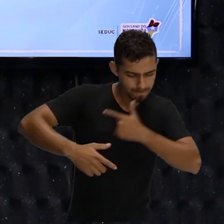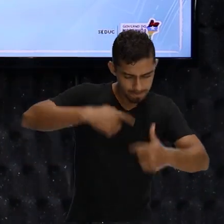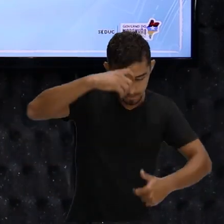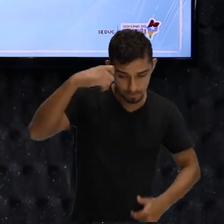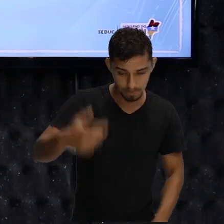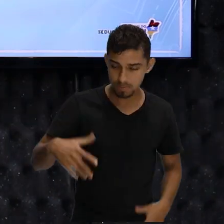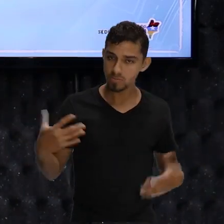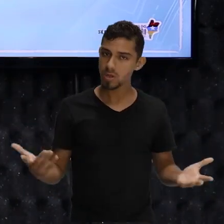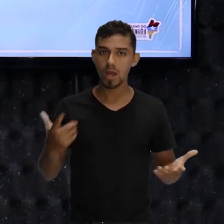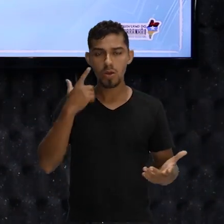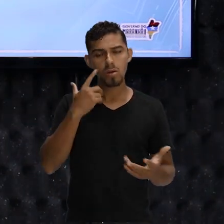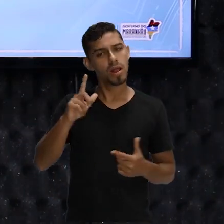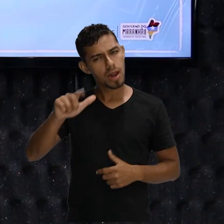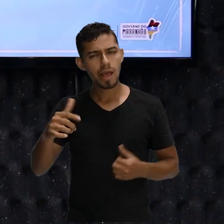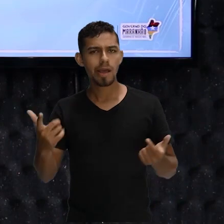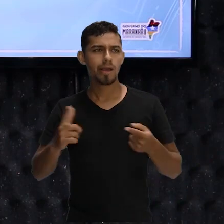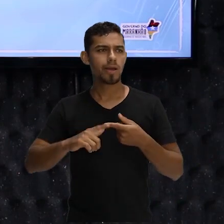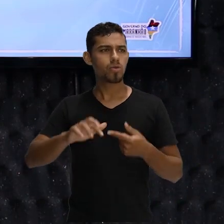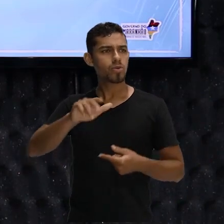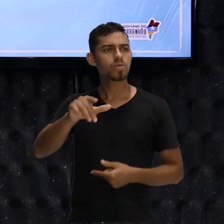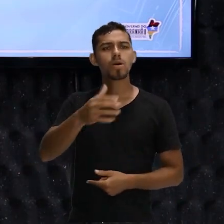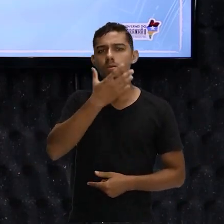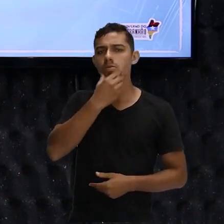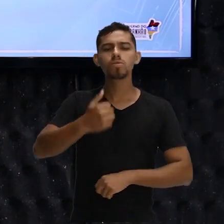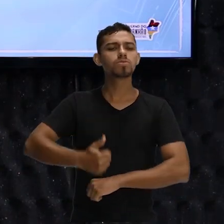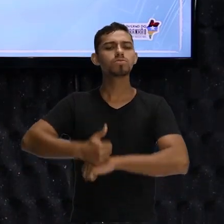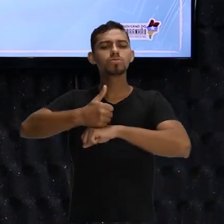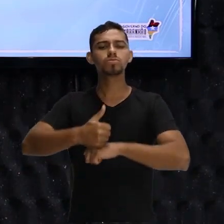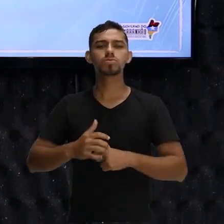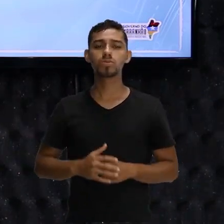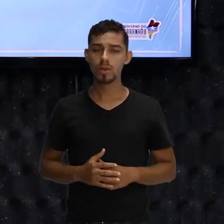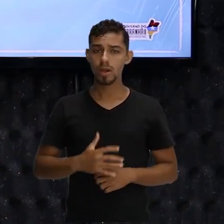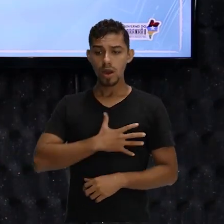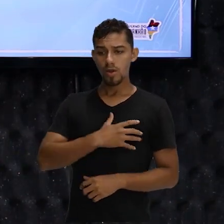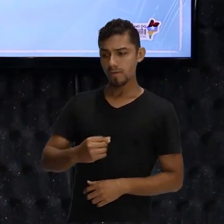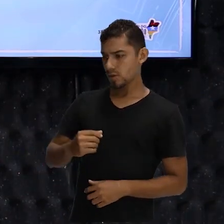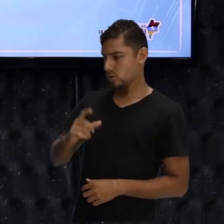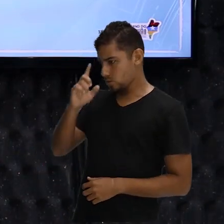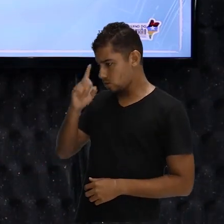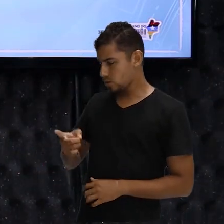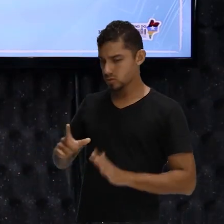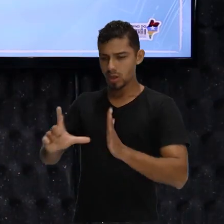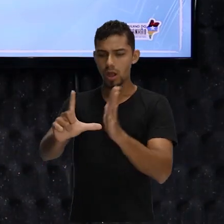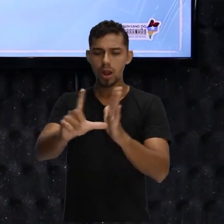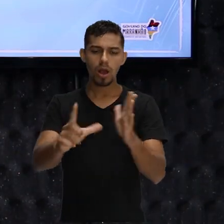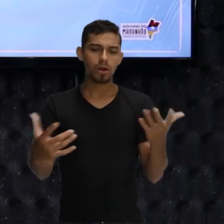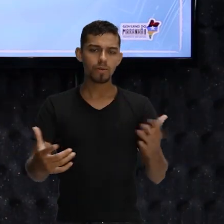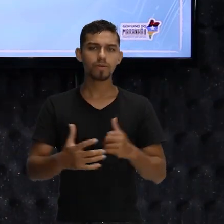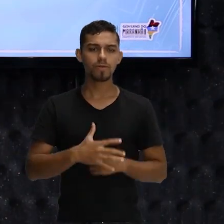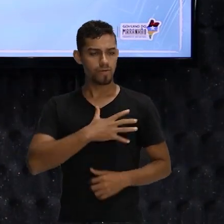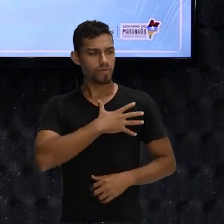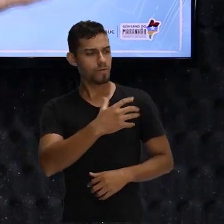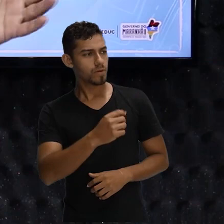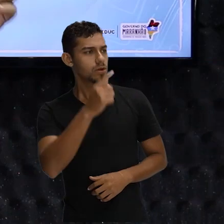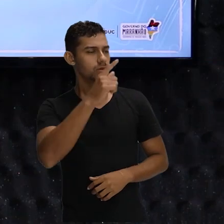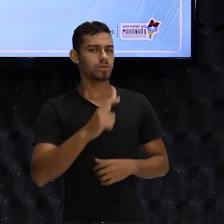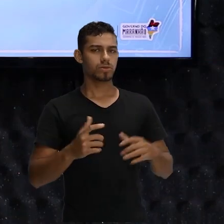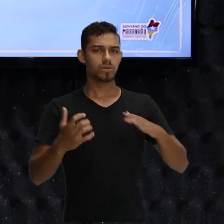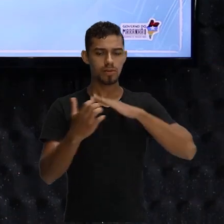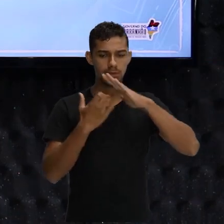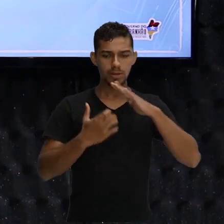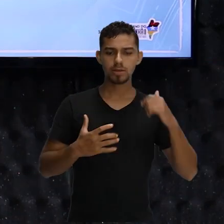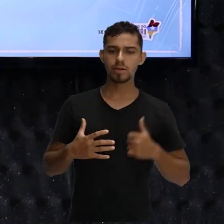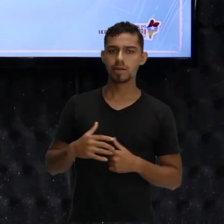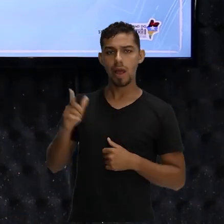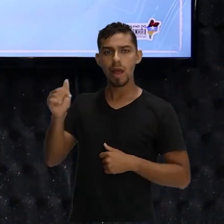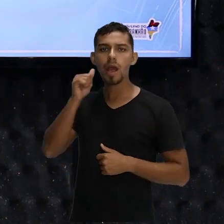isso. Ele é o irmão mais velho, ele é o filho do dono da quitanda, ele é o filho do empresário, ela é a filha da médica,